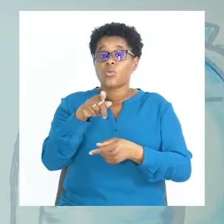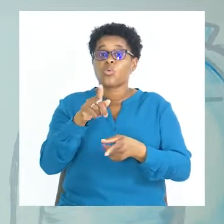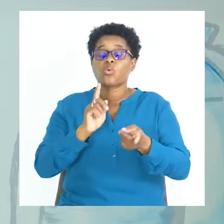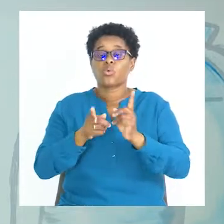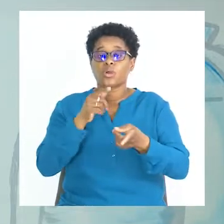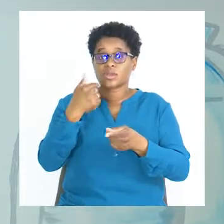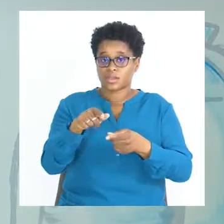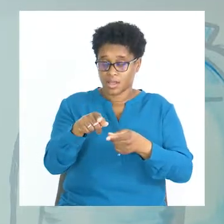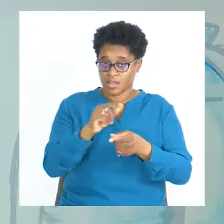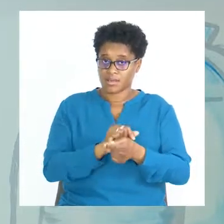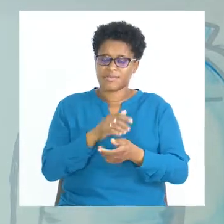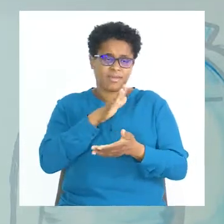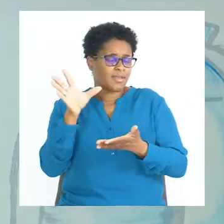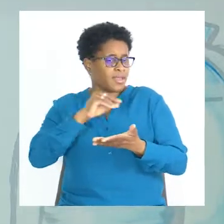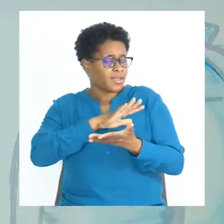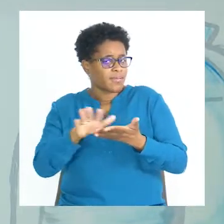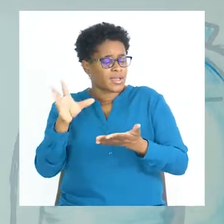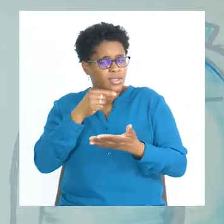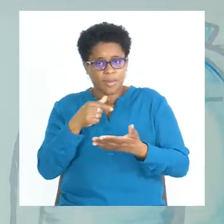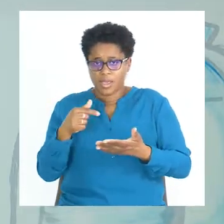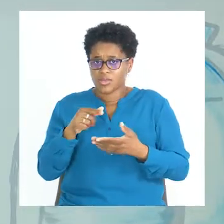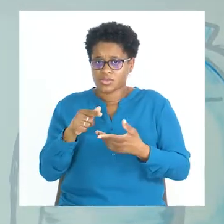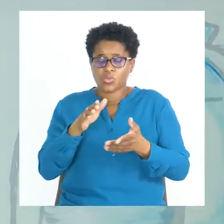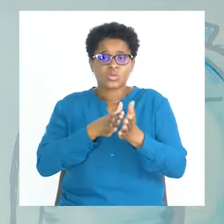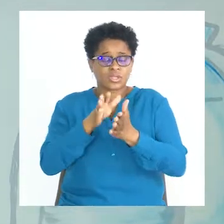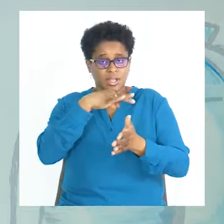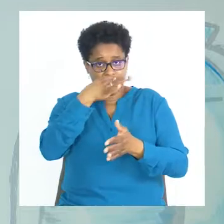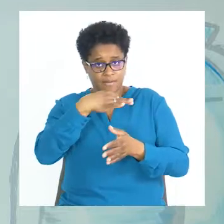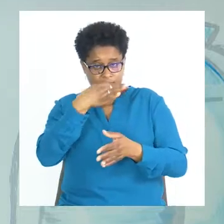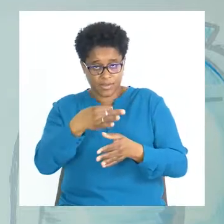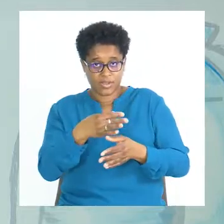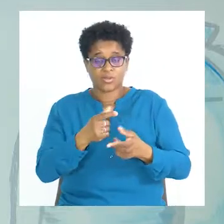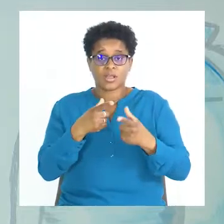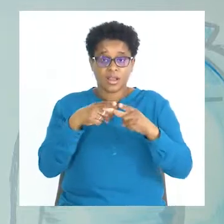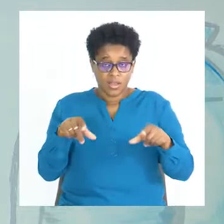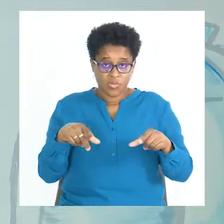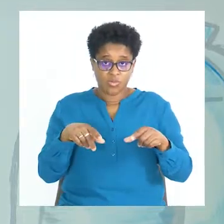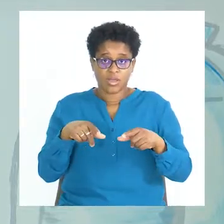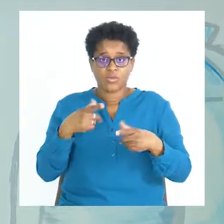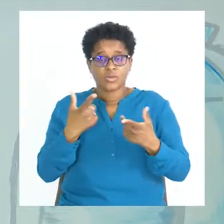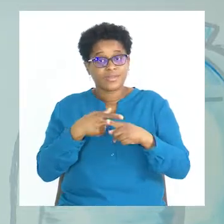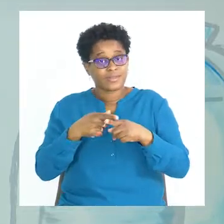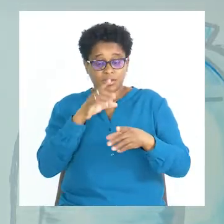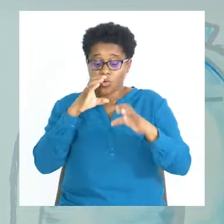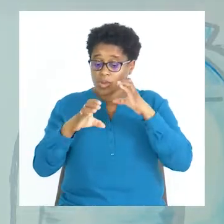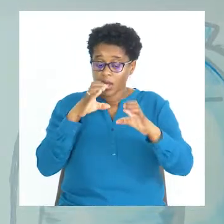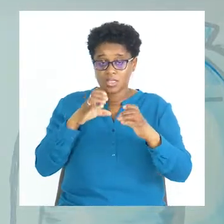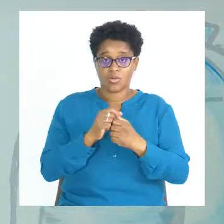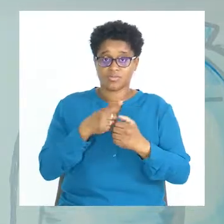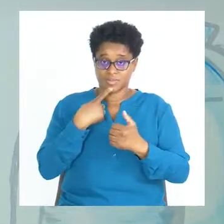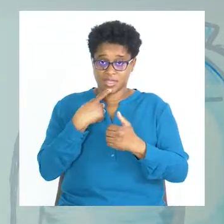em causa é nada mais nada menos que o uso da linguagem com a intenção